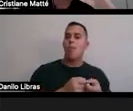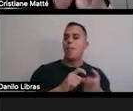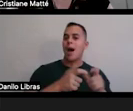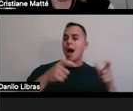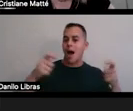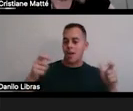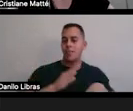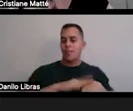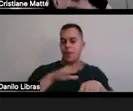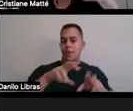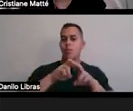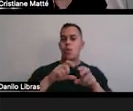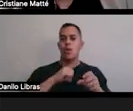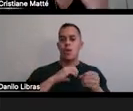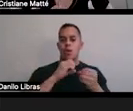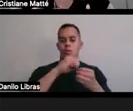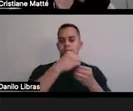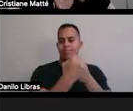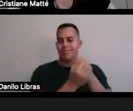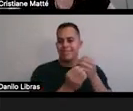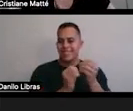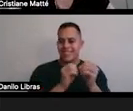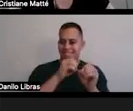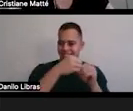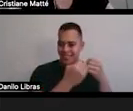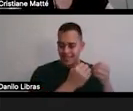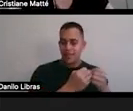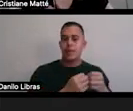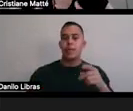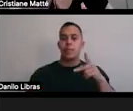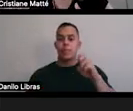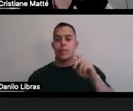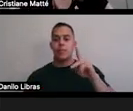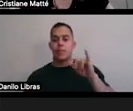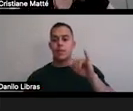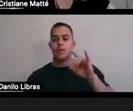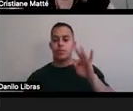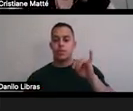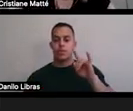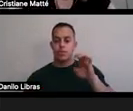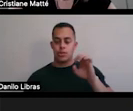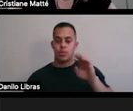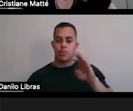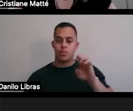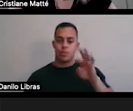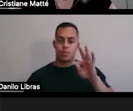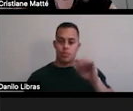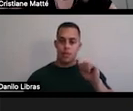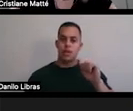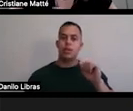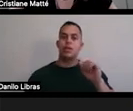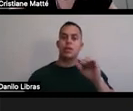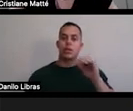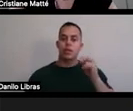desses emaranhados neurofibrilares, desses peptídeos beta-amiloides oligomerizados, que hoje a gente sabe que são os mais danosos, né? E